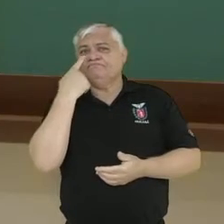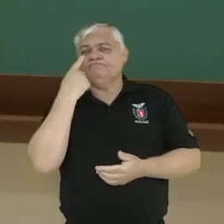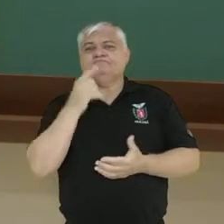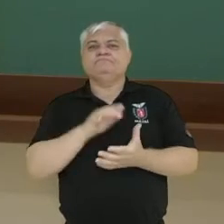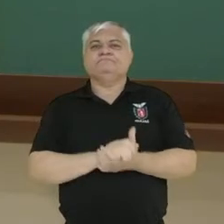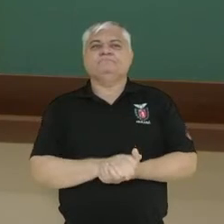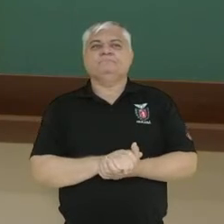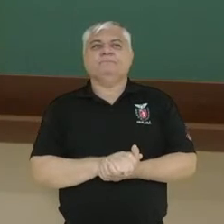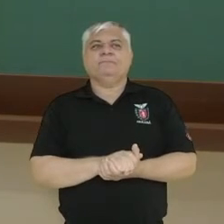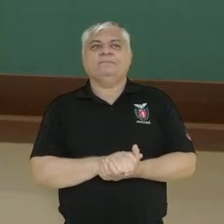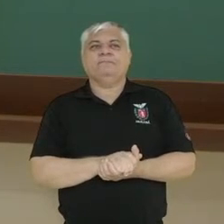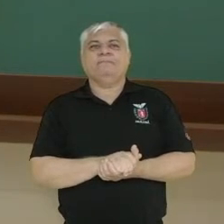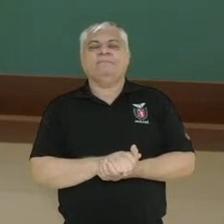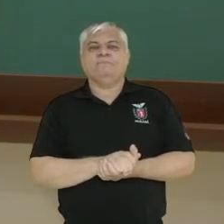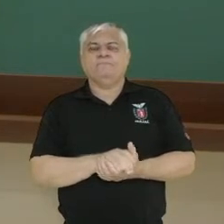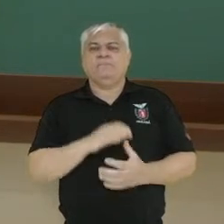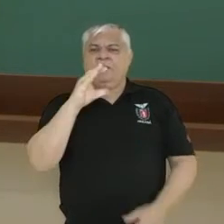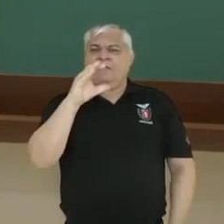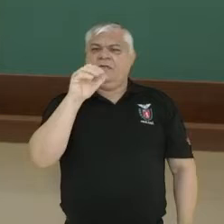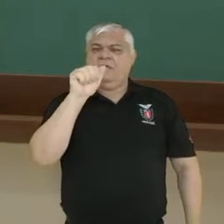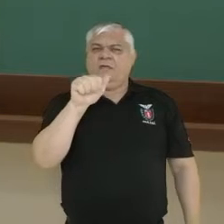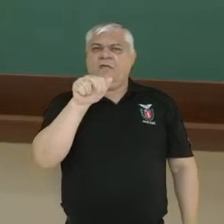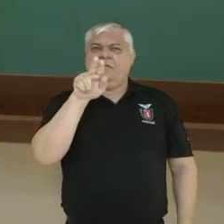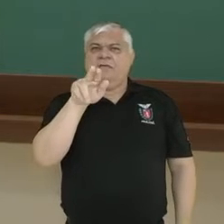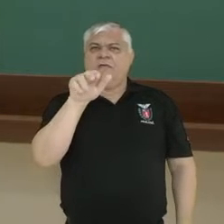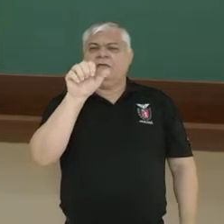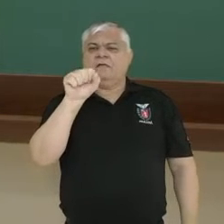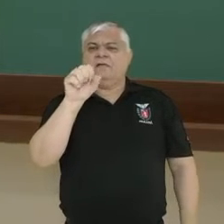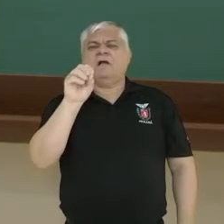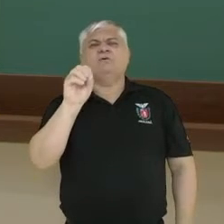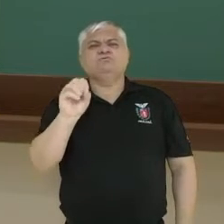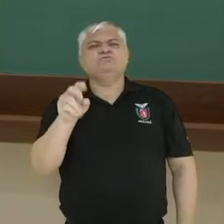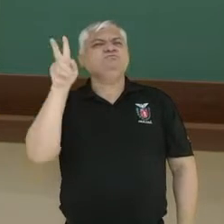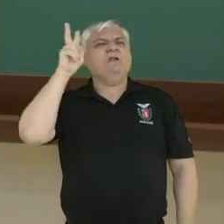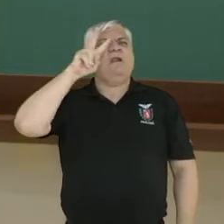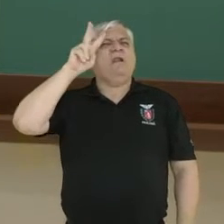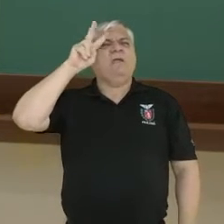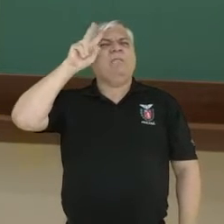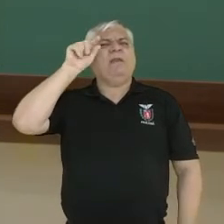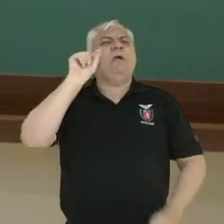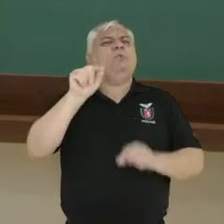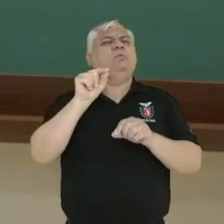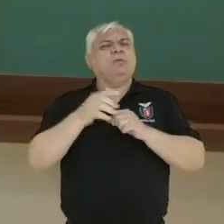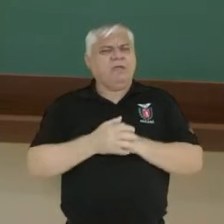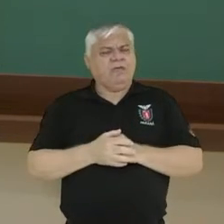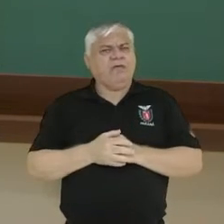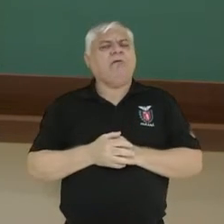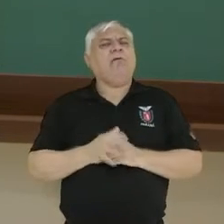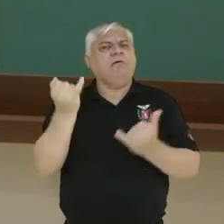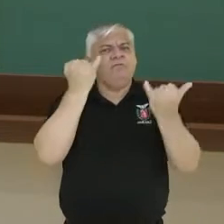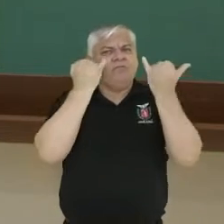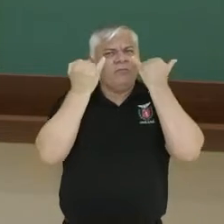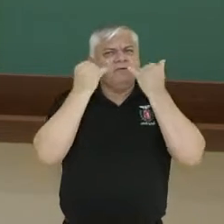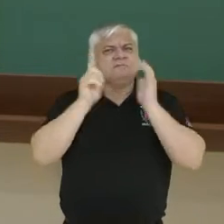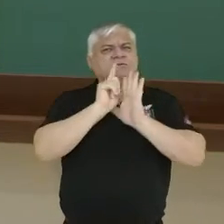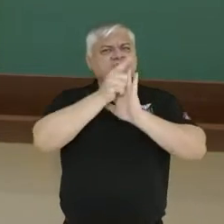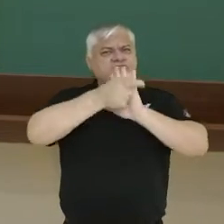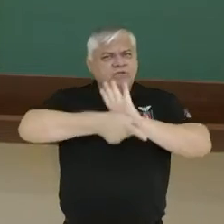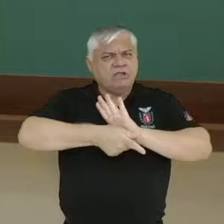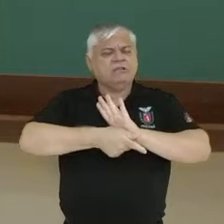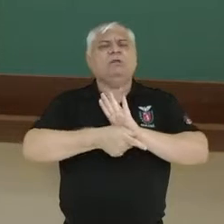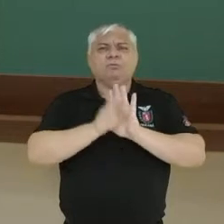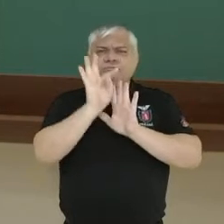confiram. Bom, primeiramente vamos relembrar então algumas informações sobre esse gênero textual